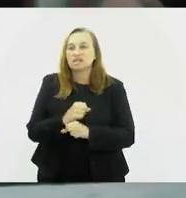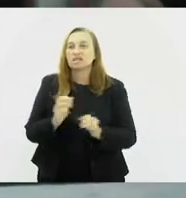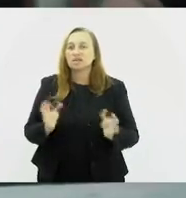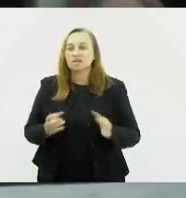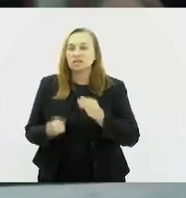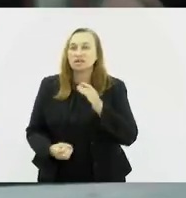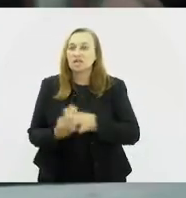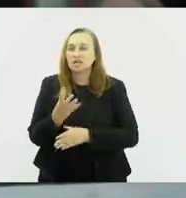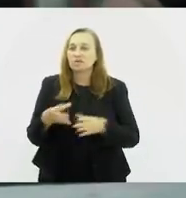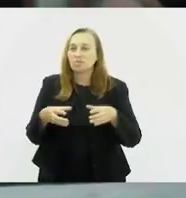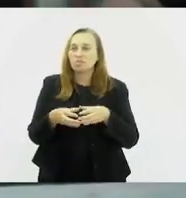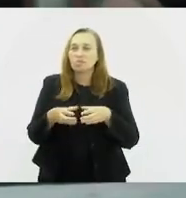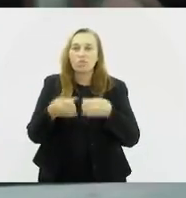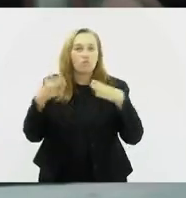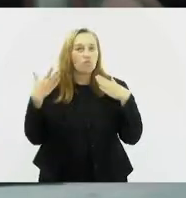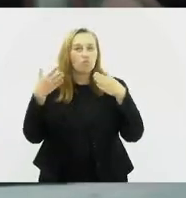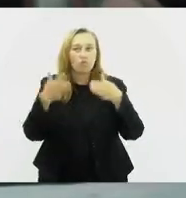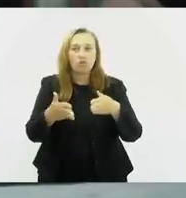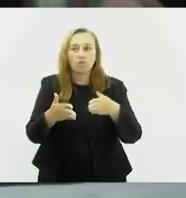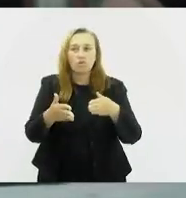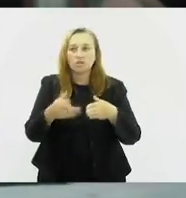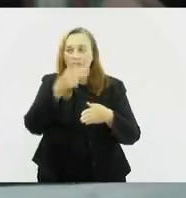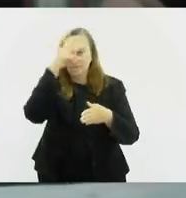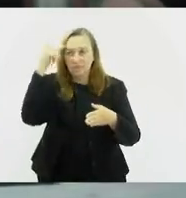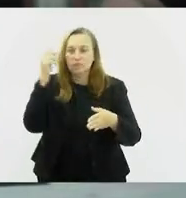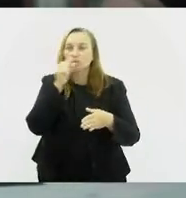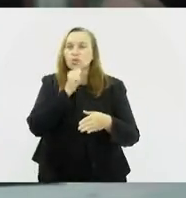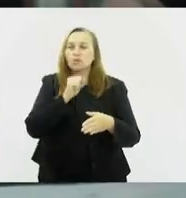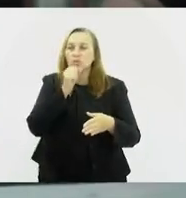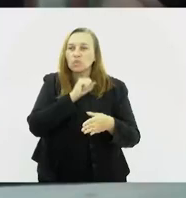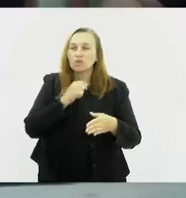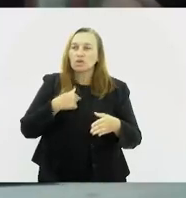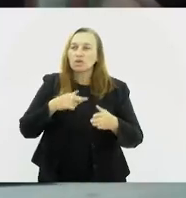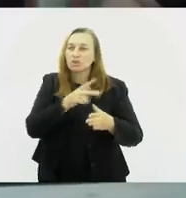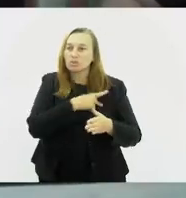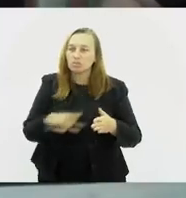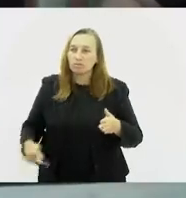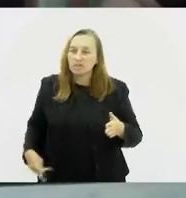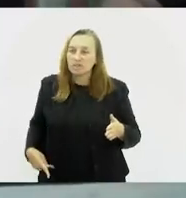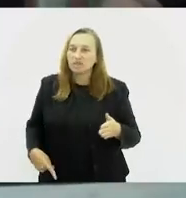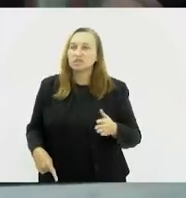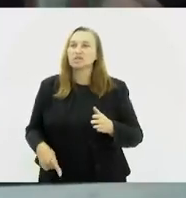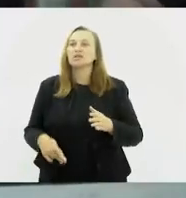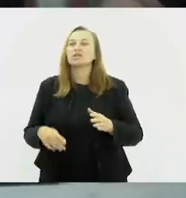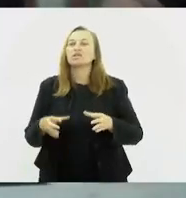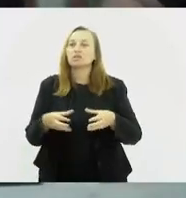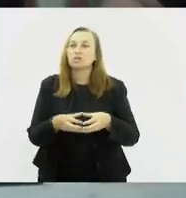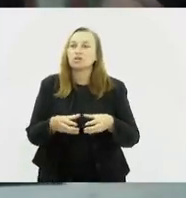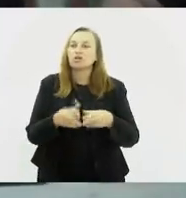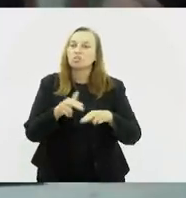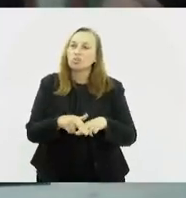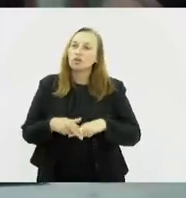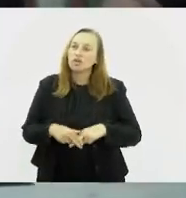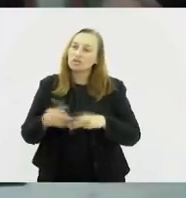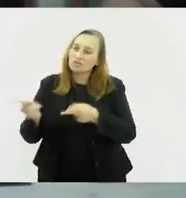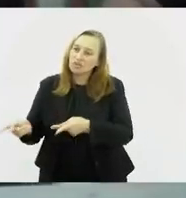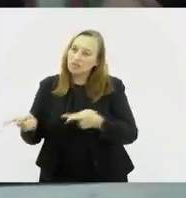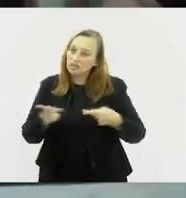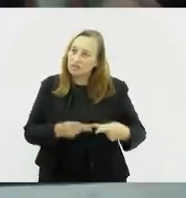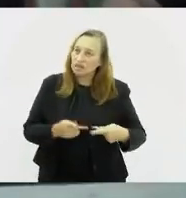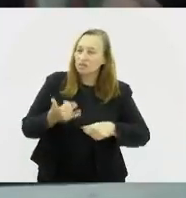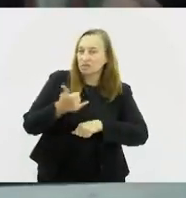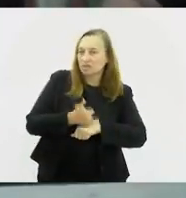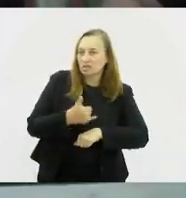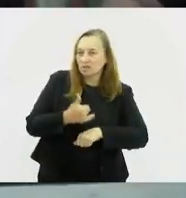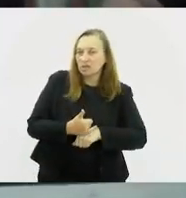comissão específica da pessoa idosa, e eu estou como presidente dessa comissão. E aí, por isso, vim aqui em Volta Redonda